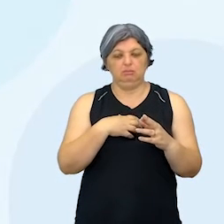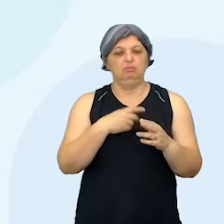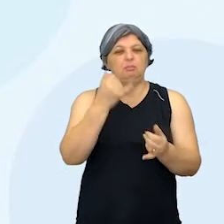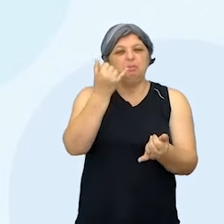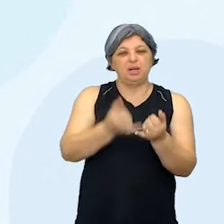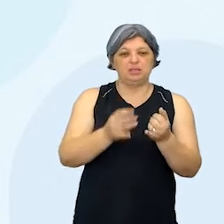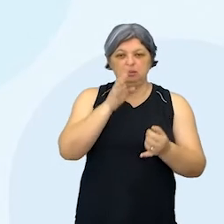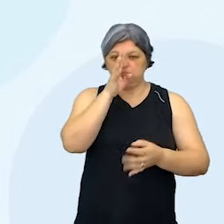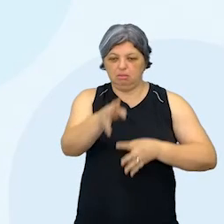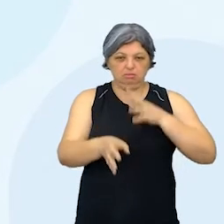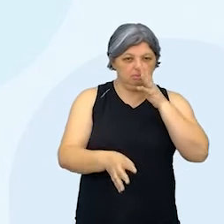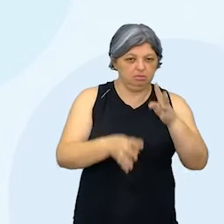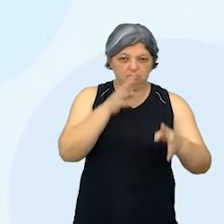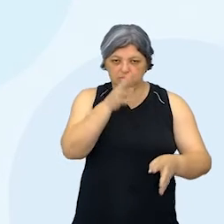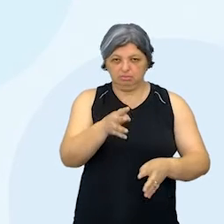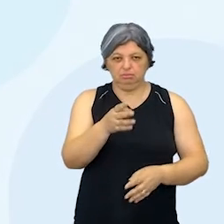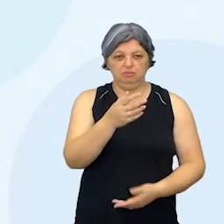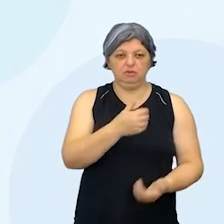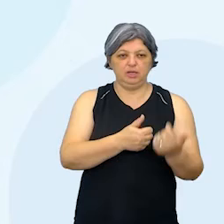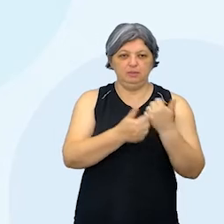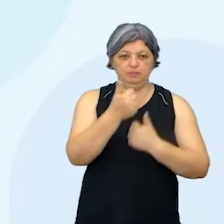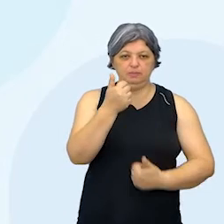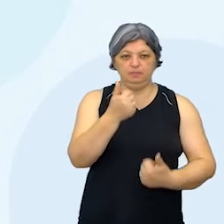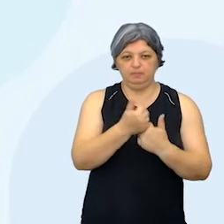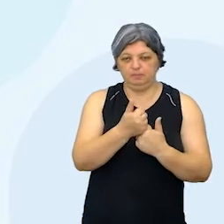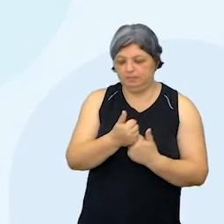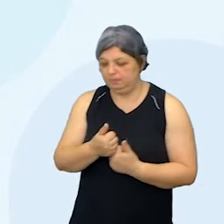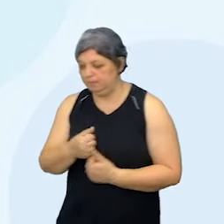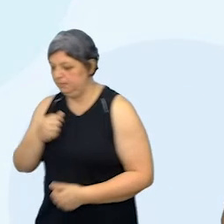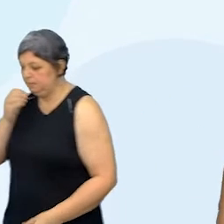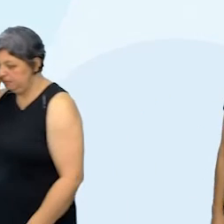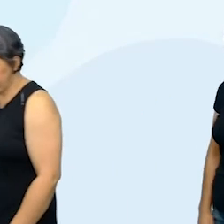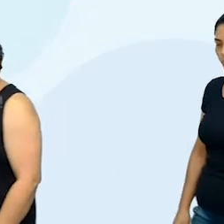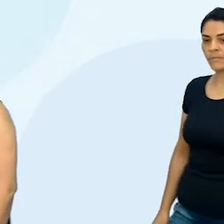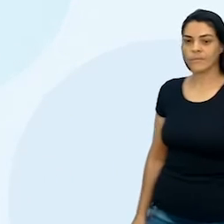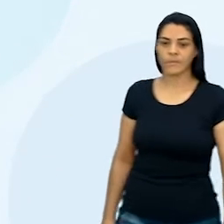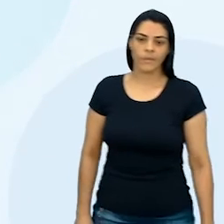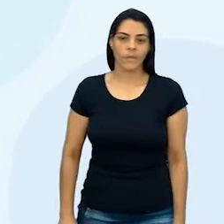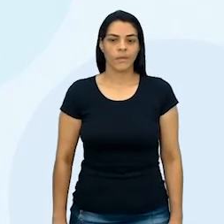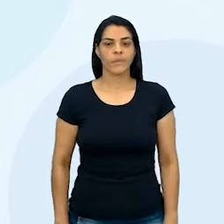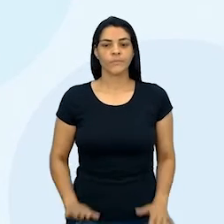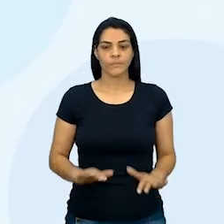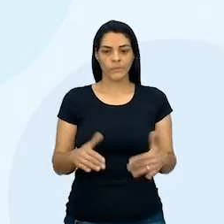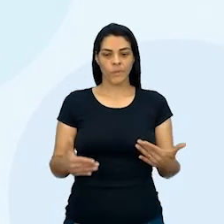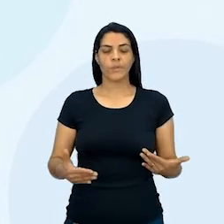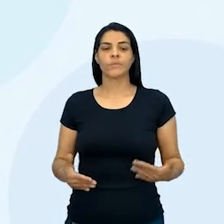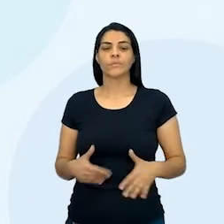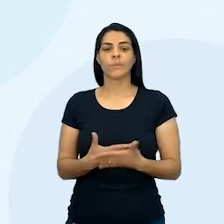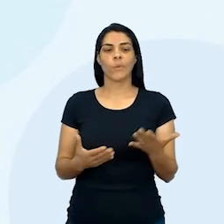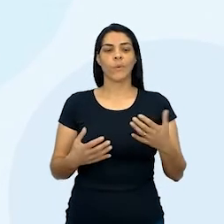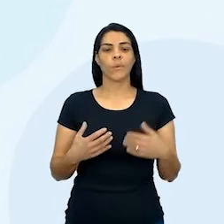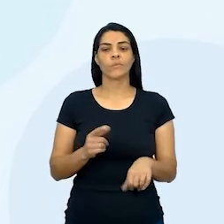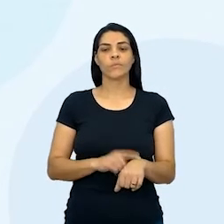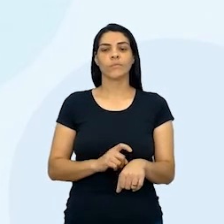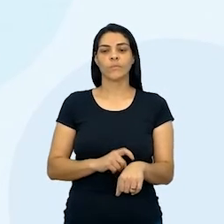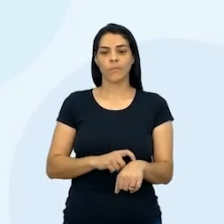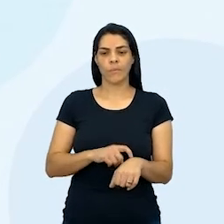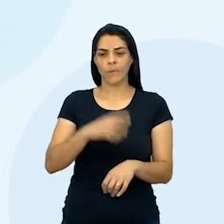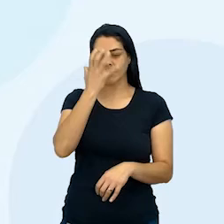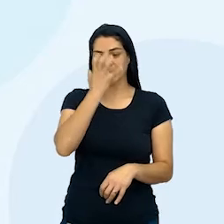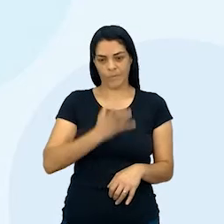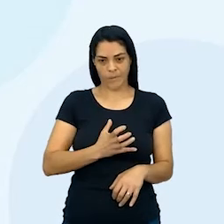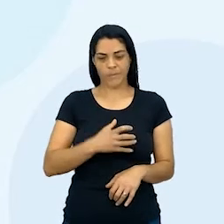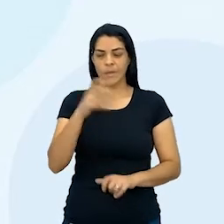acusação. E os problemas se tornam de mais difícil solução quando nós estamos irritados. E as pessoas se irritam quando se